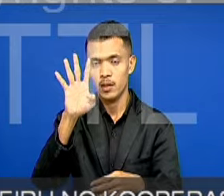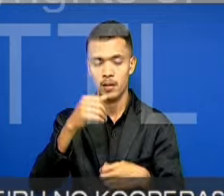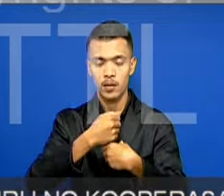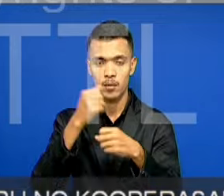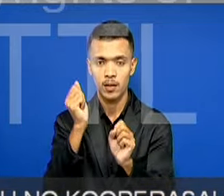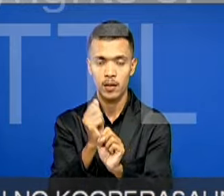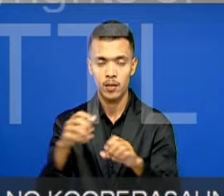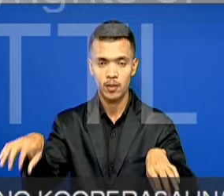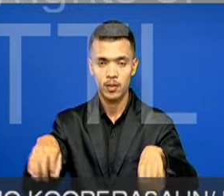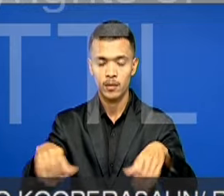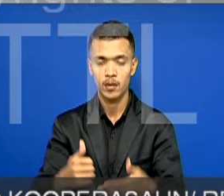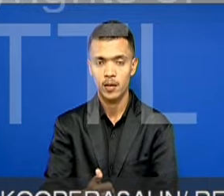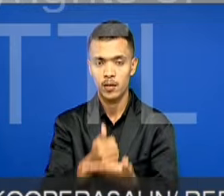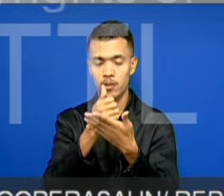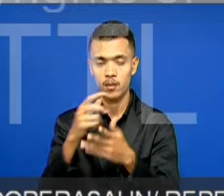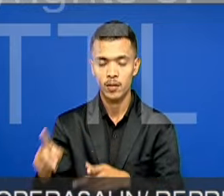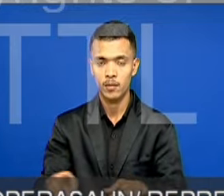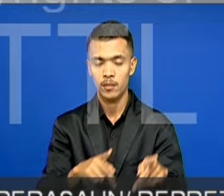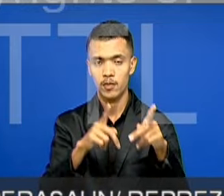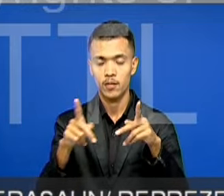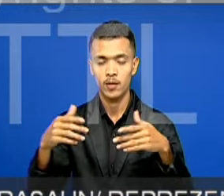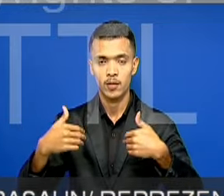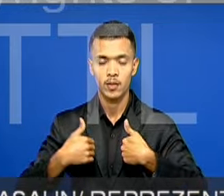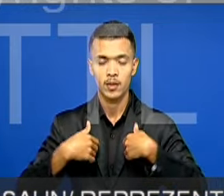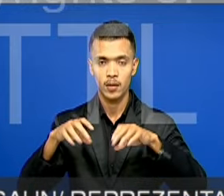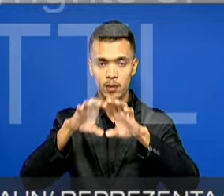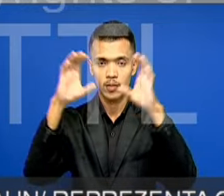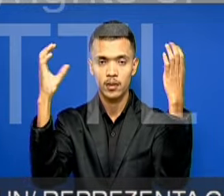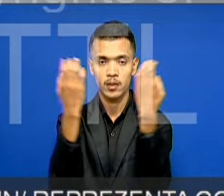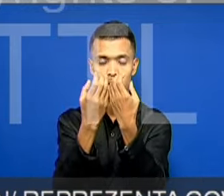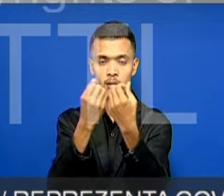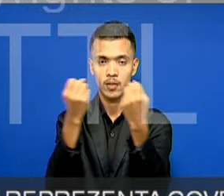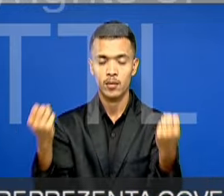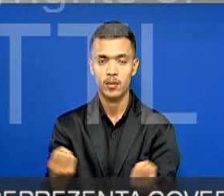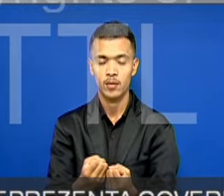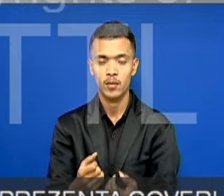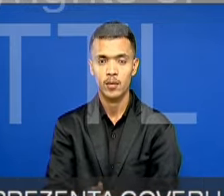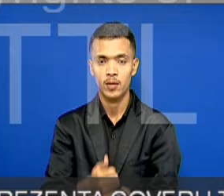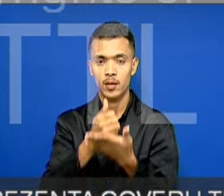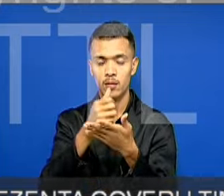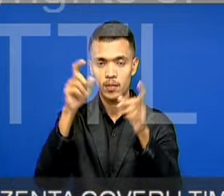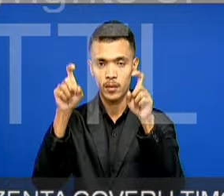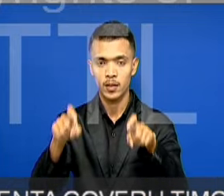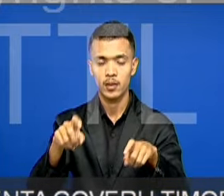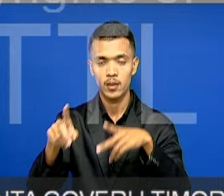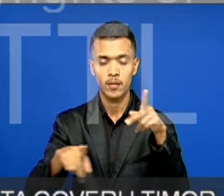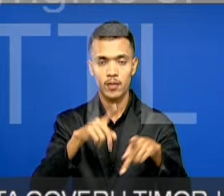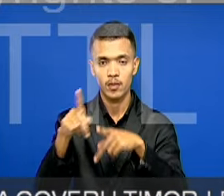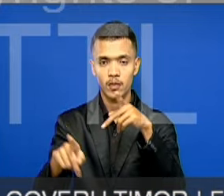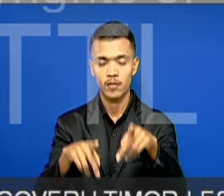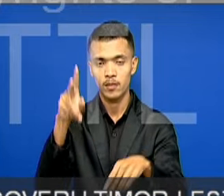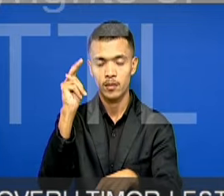serviço atendimento público e a nível suco, o chefe suco, o conselho de suco, para o INSAT for resposta para a necessidade do povo. Ato responde para